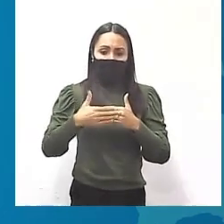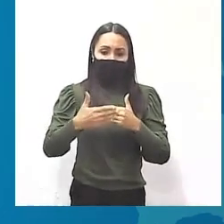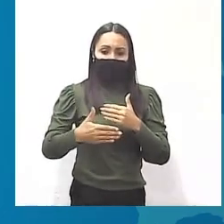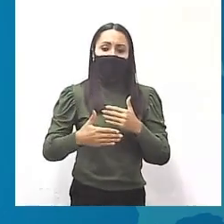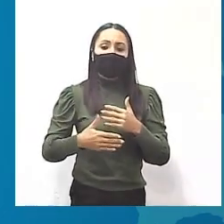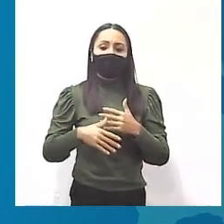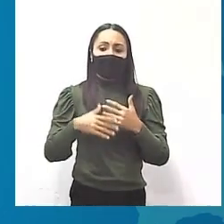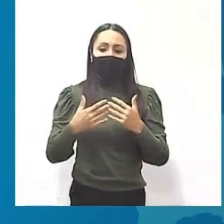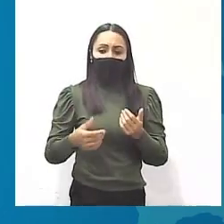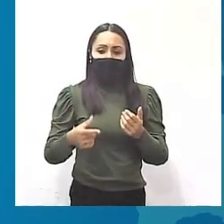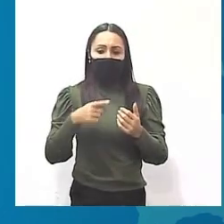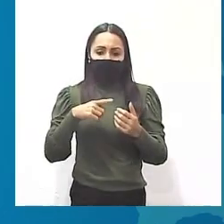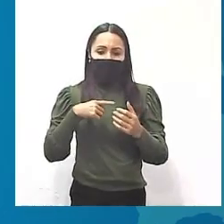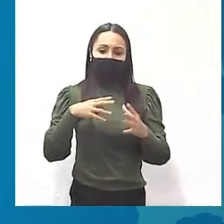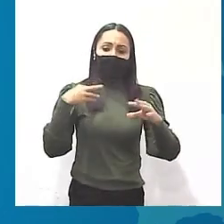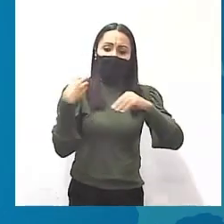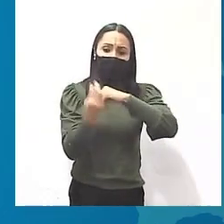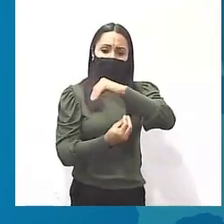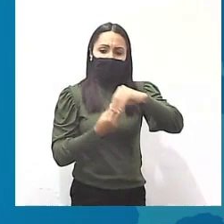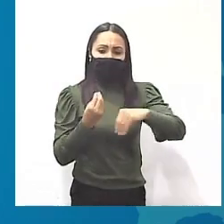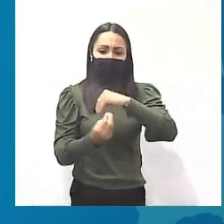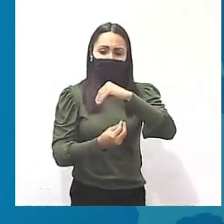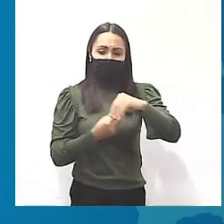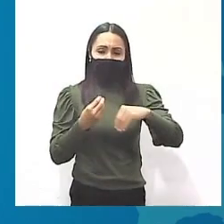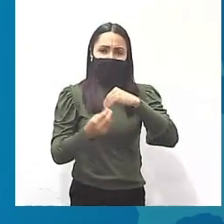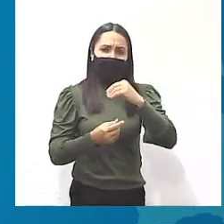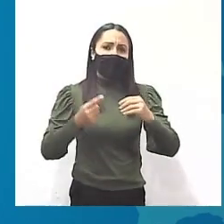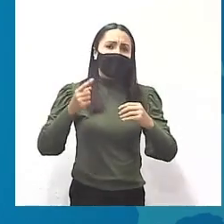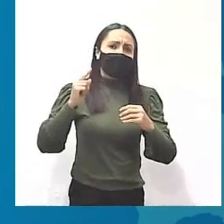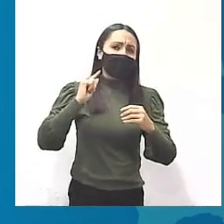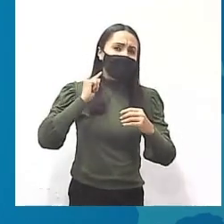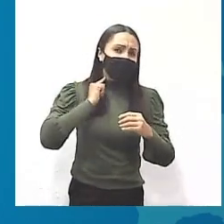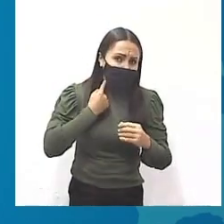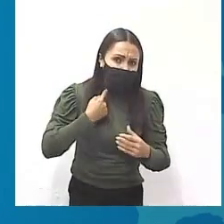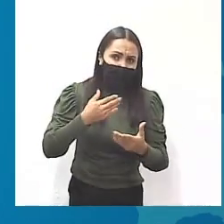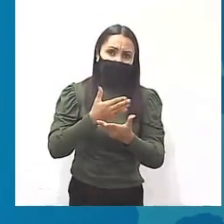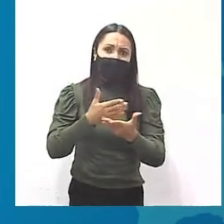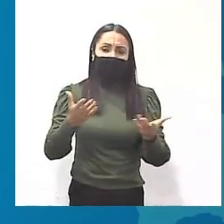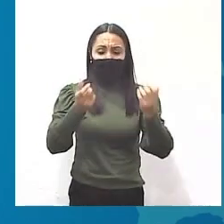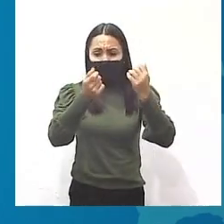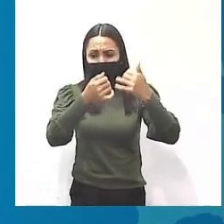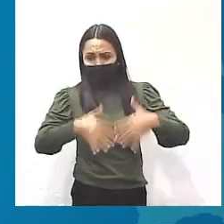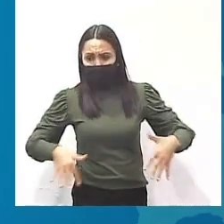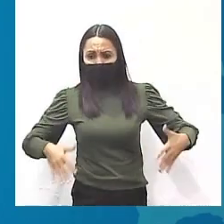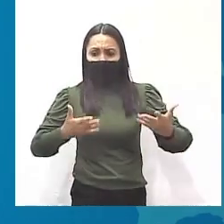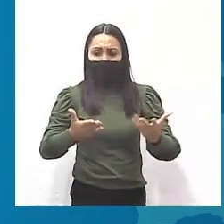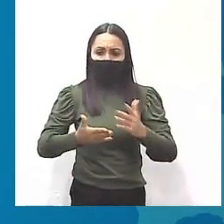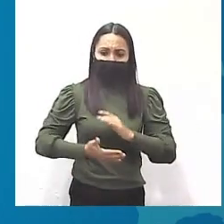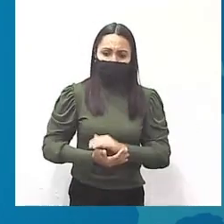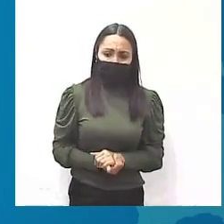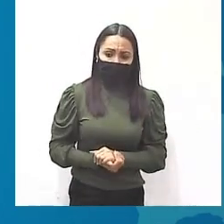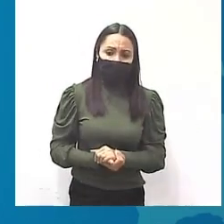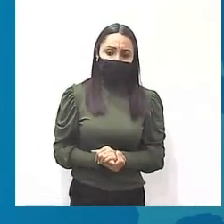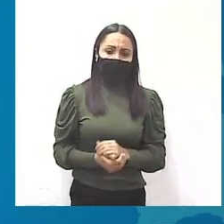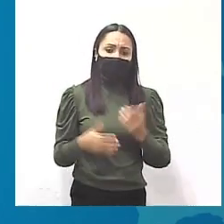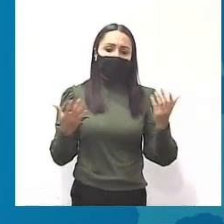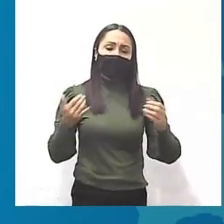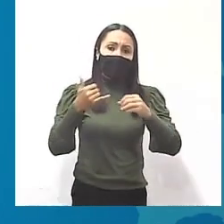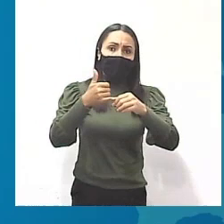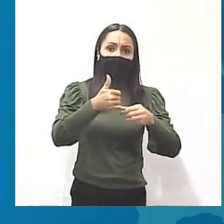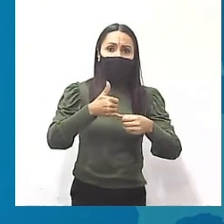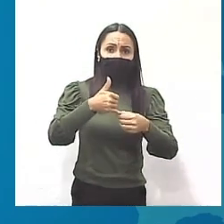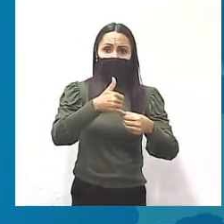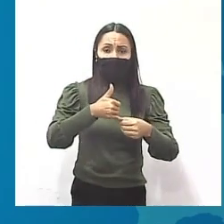a emitir substâncias poluentes, isso de forma excessiva. Quando eu falo do petróleo, eu posso falar de um